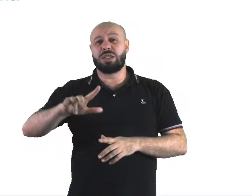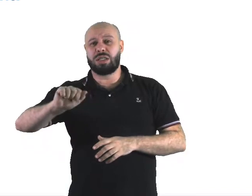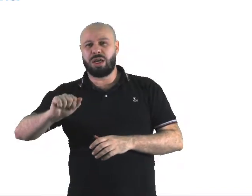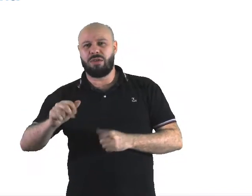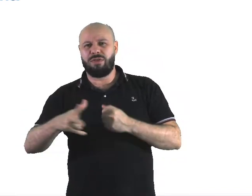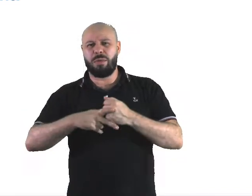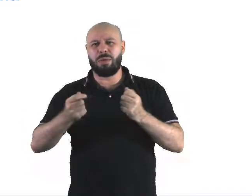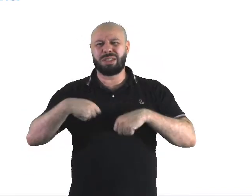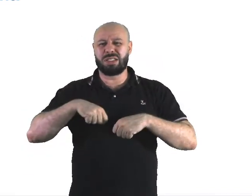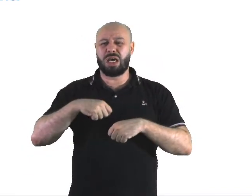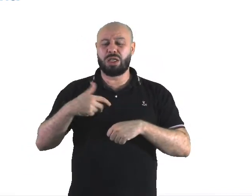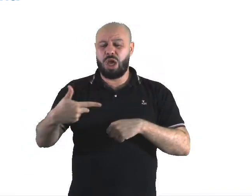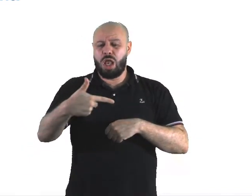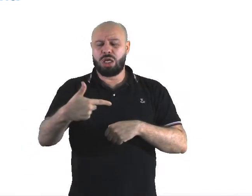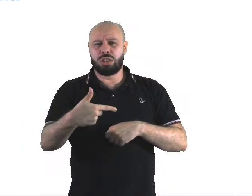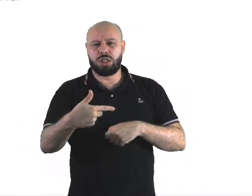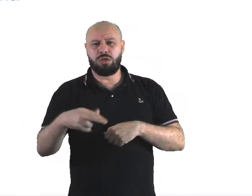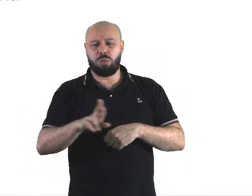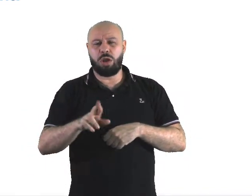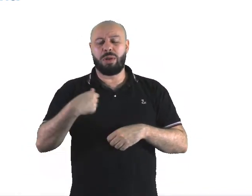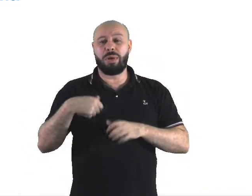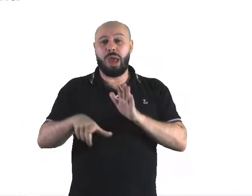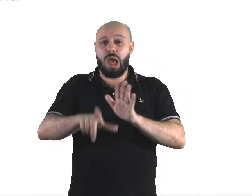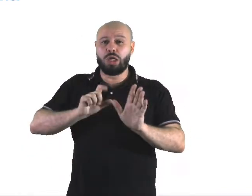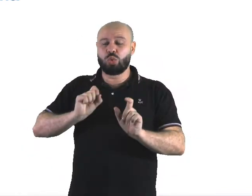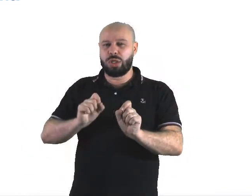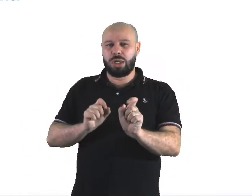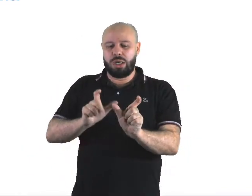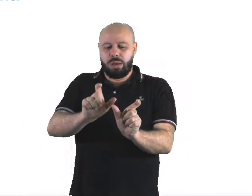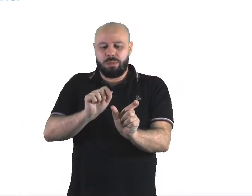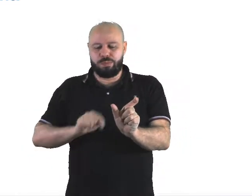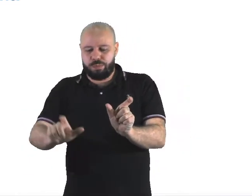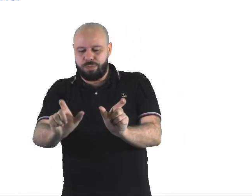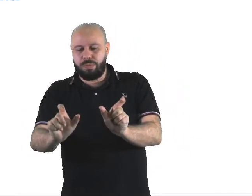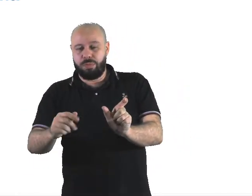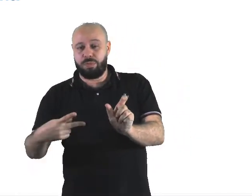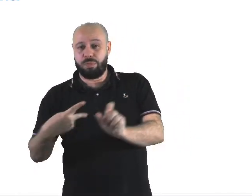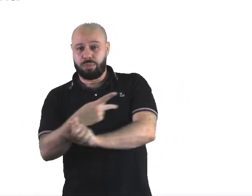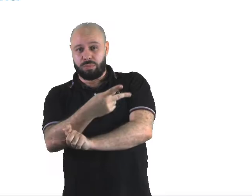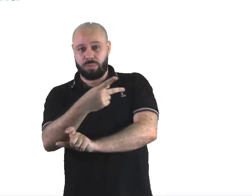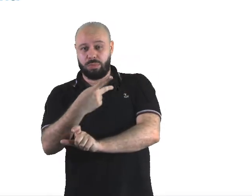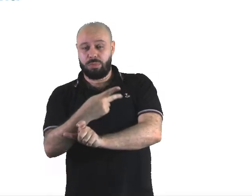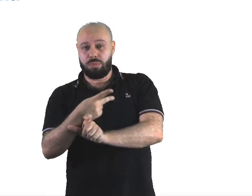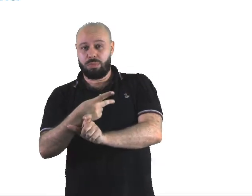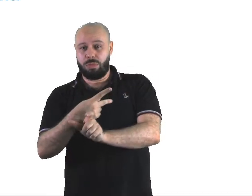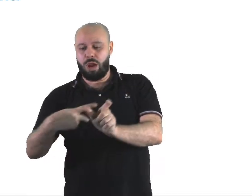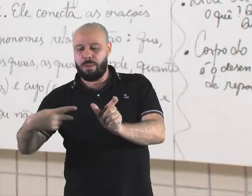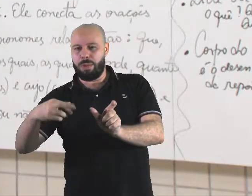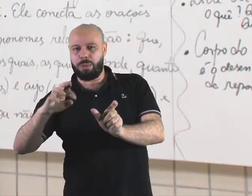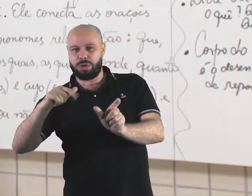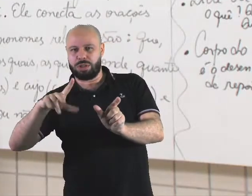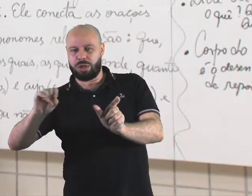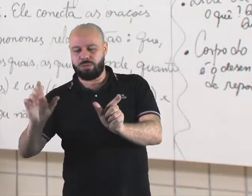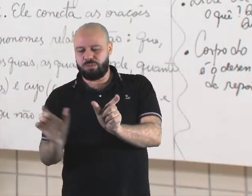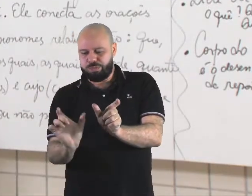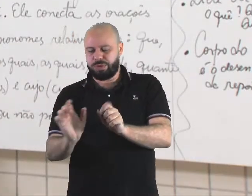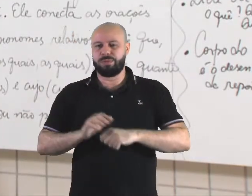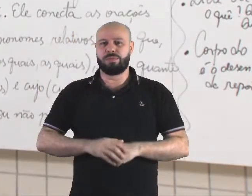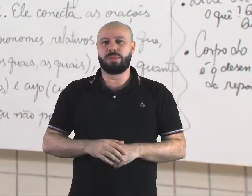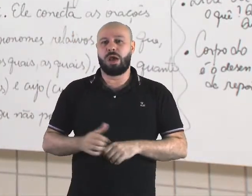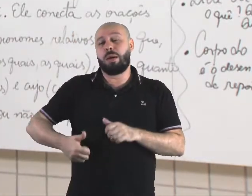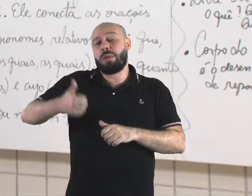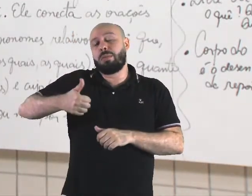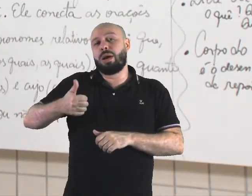pronomes relativos, podem vir antecedidos por uma preposição, tá bom? Vamos lá ao primeiro